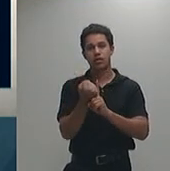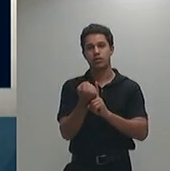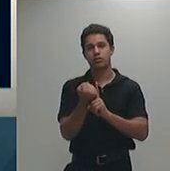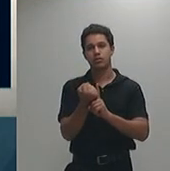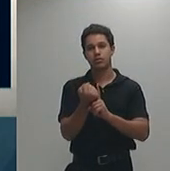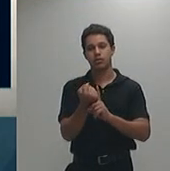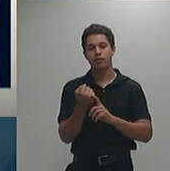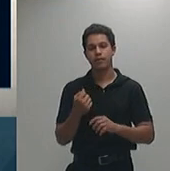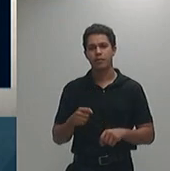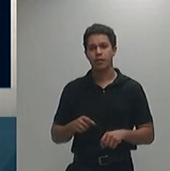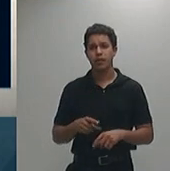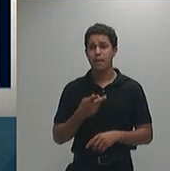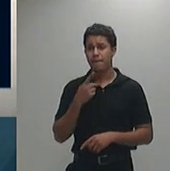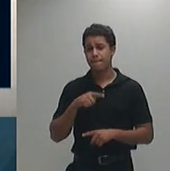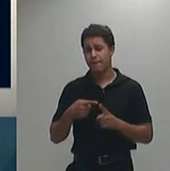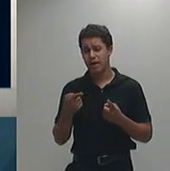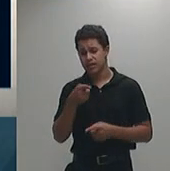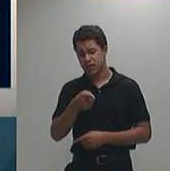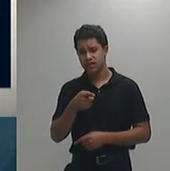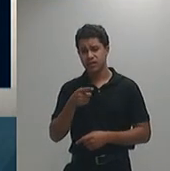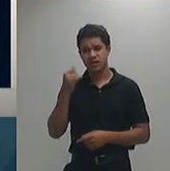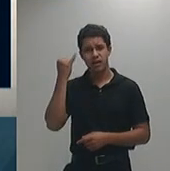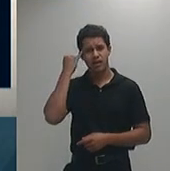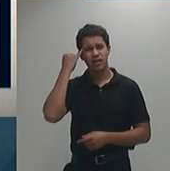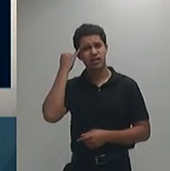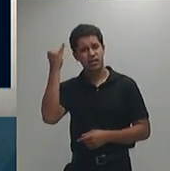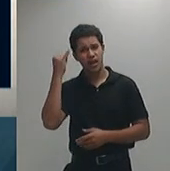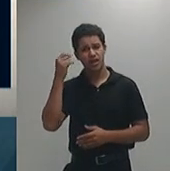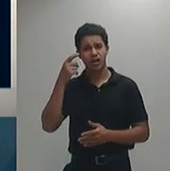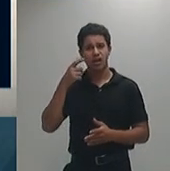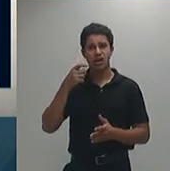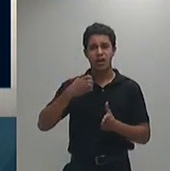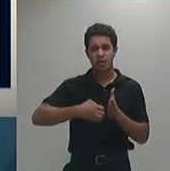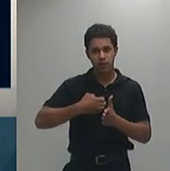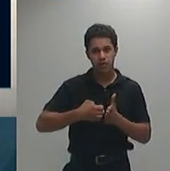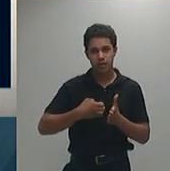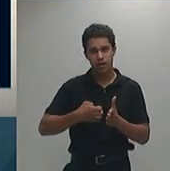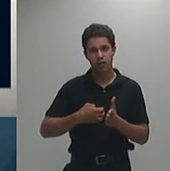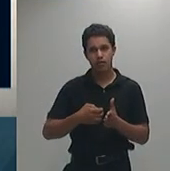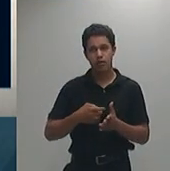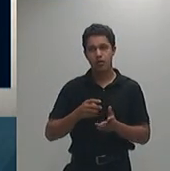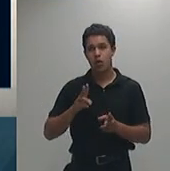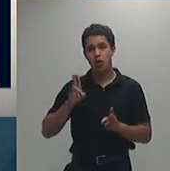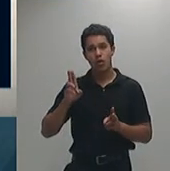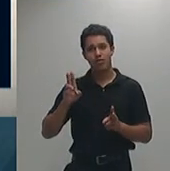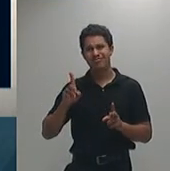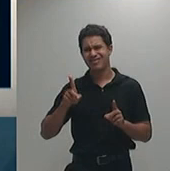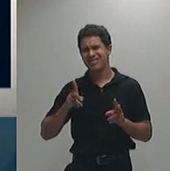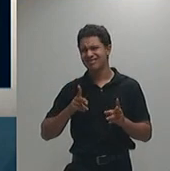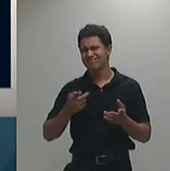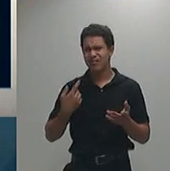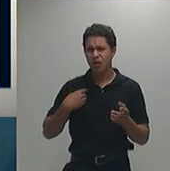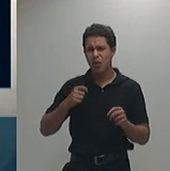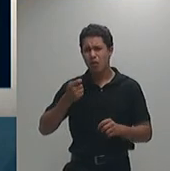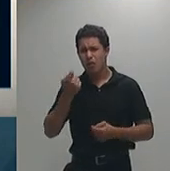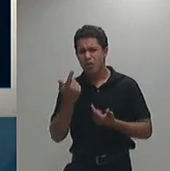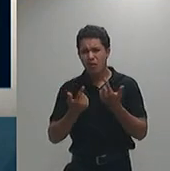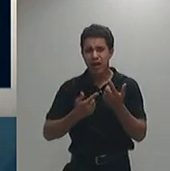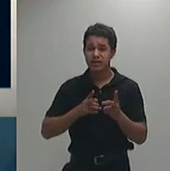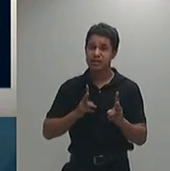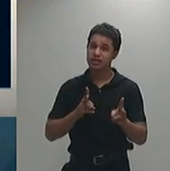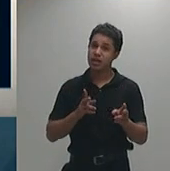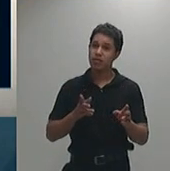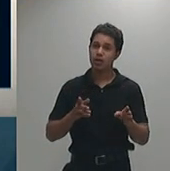essa essa lógica Empresarial ela nem sempre coincide com a lógica por exemplo da medicina